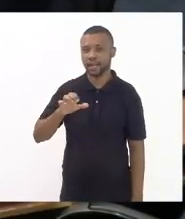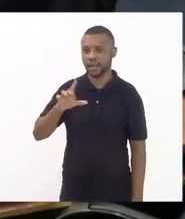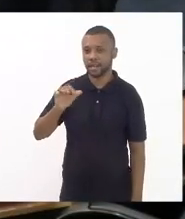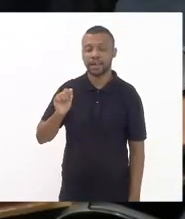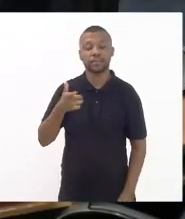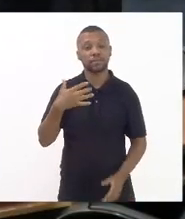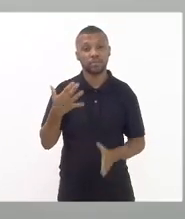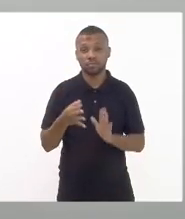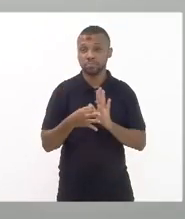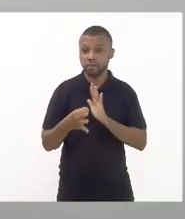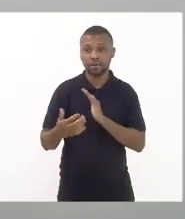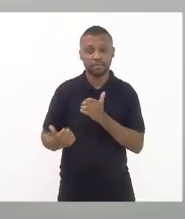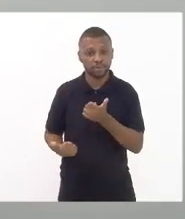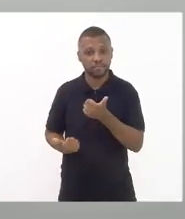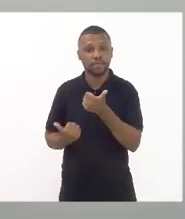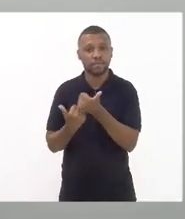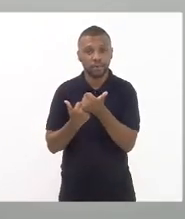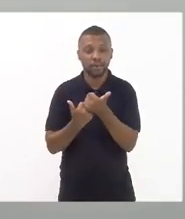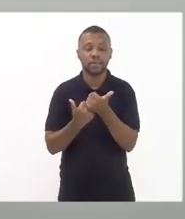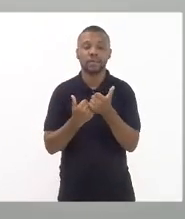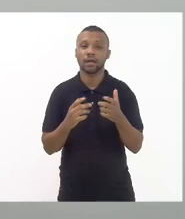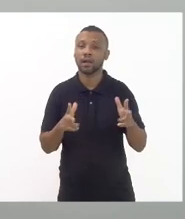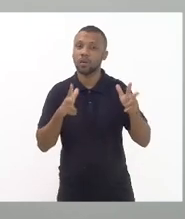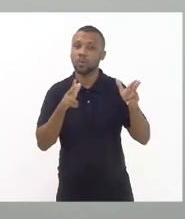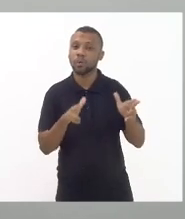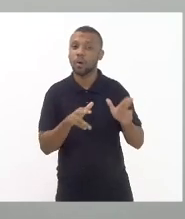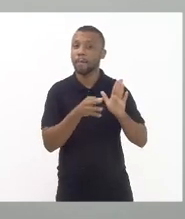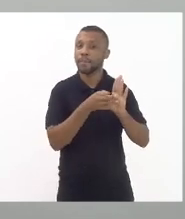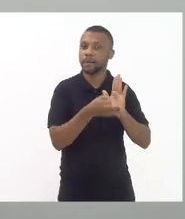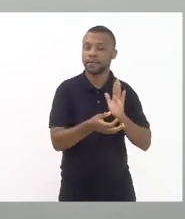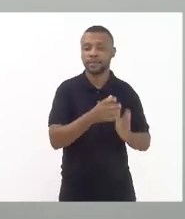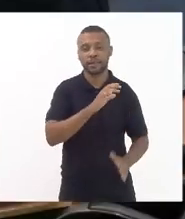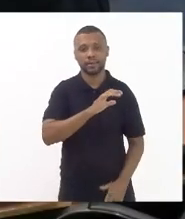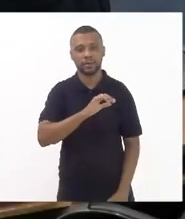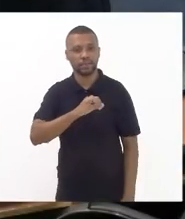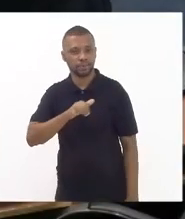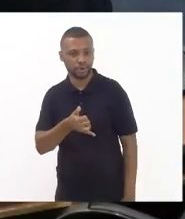Parecer favorável, acompanhando a CJ, senhor presidente. Pode, pode.